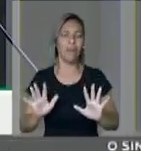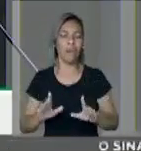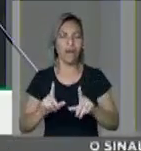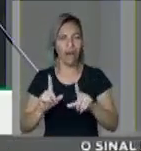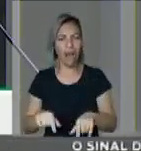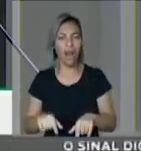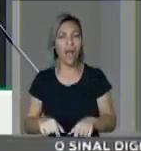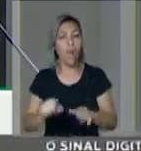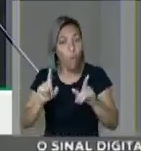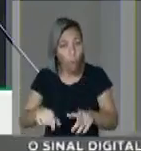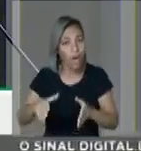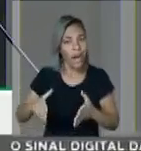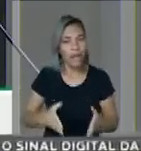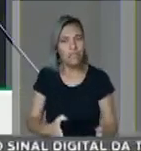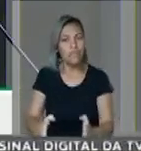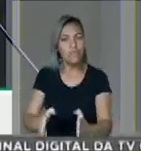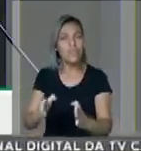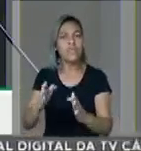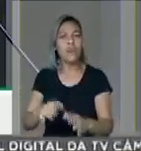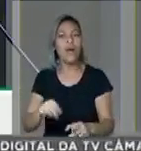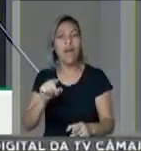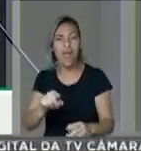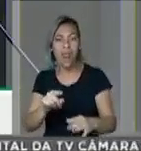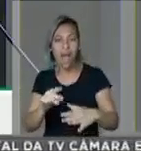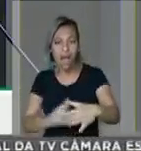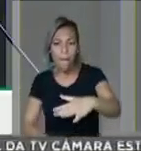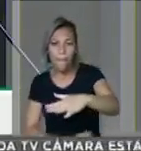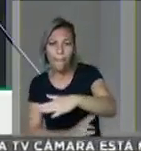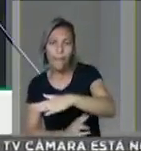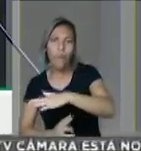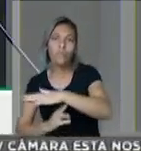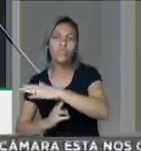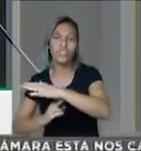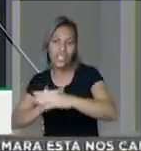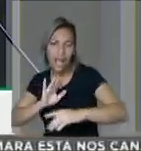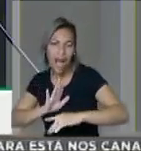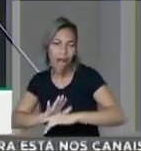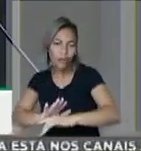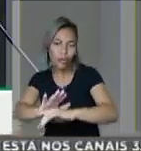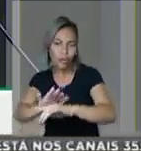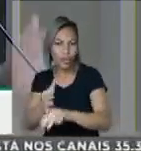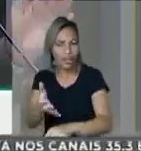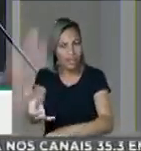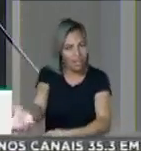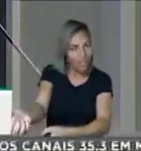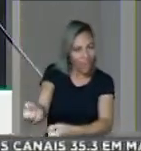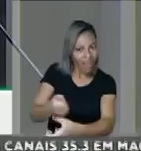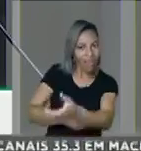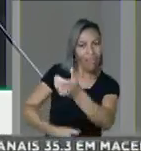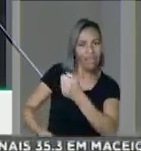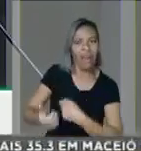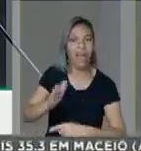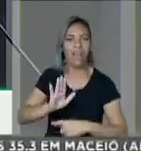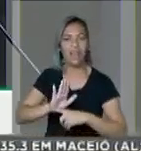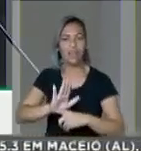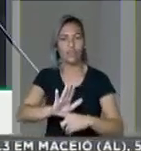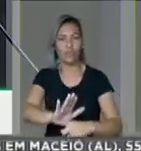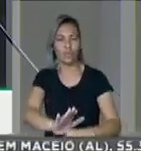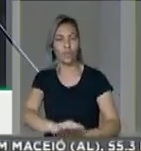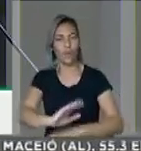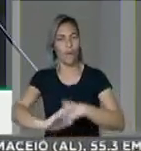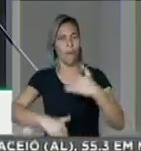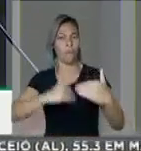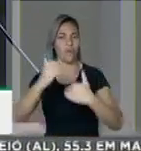ela é o caminho, ela é a ponte, a travessia entre o indivíduo e o